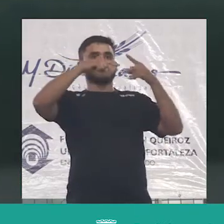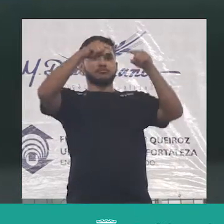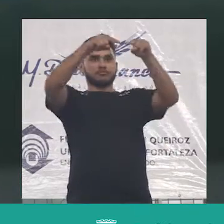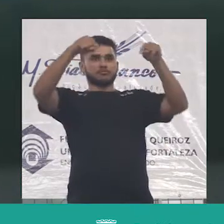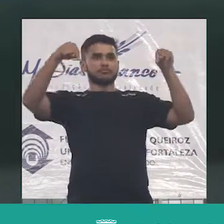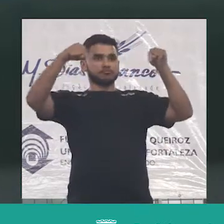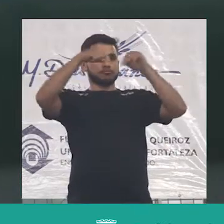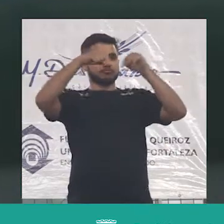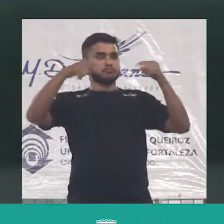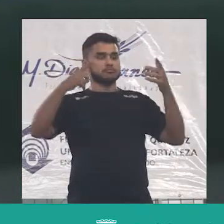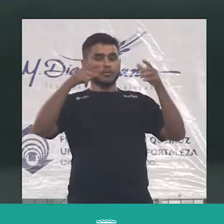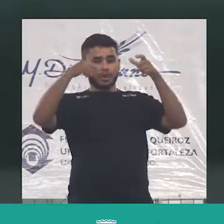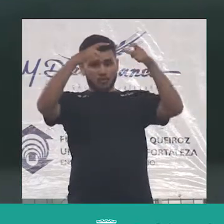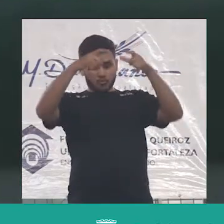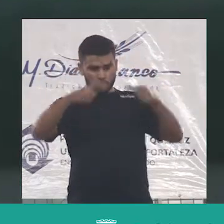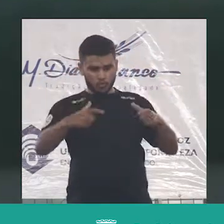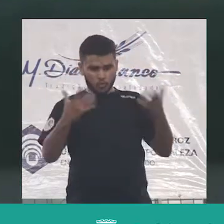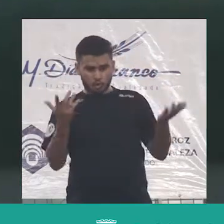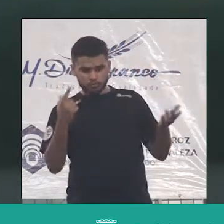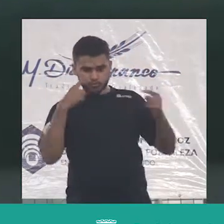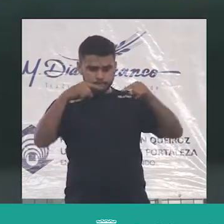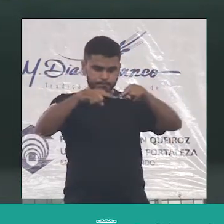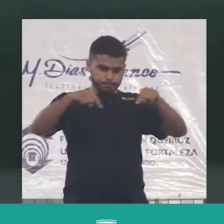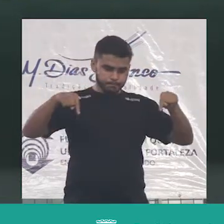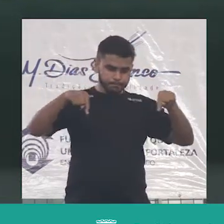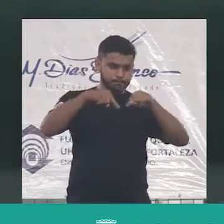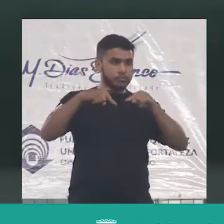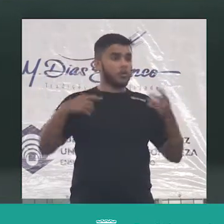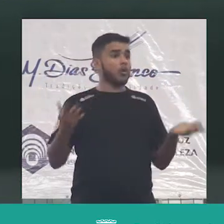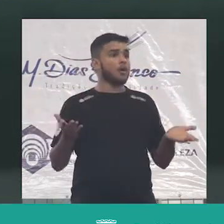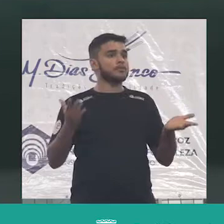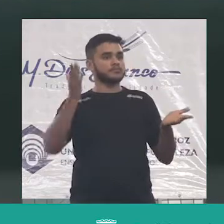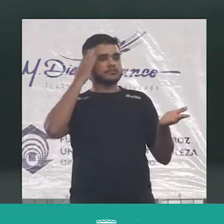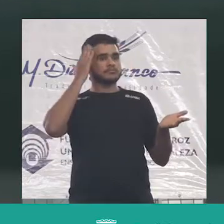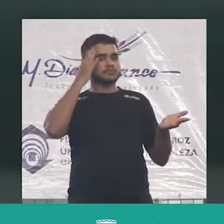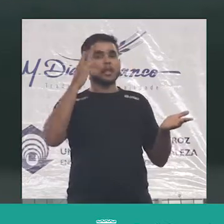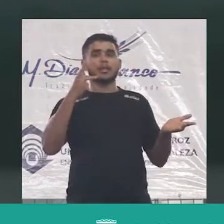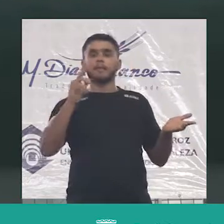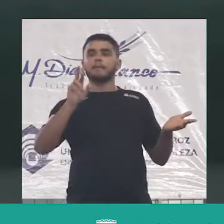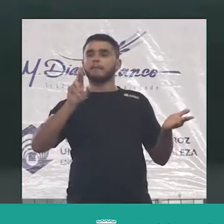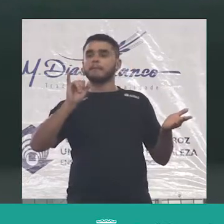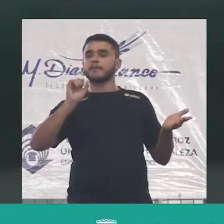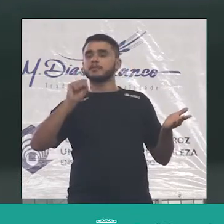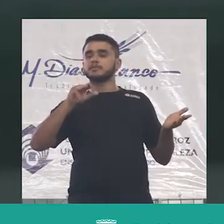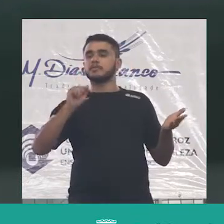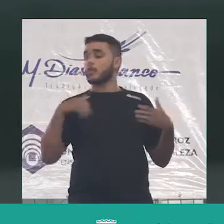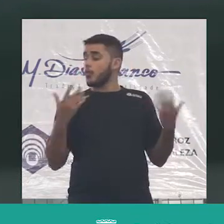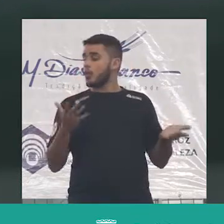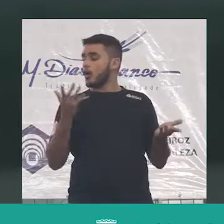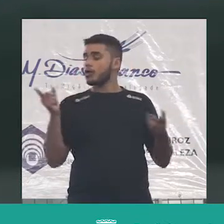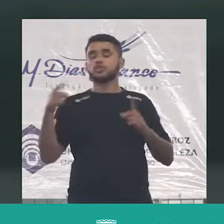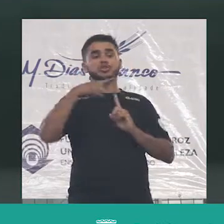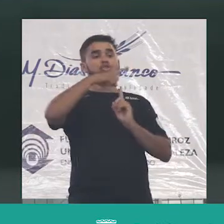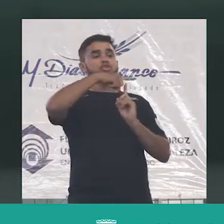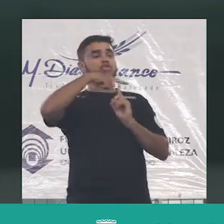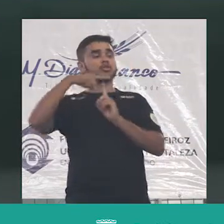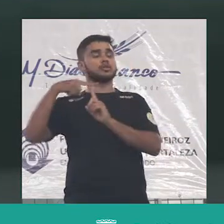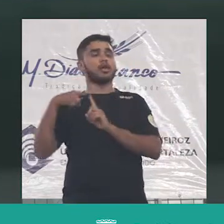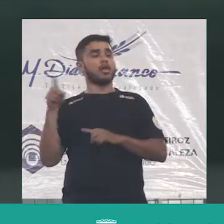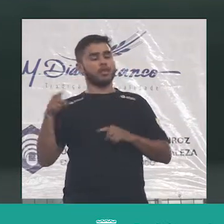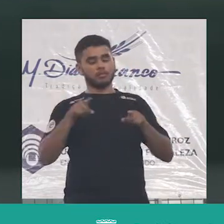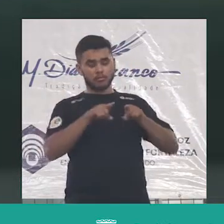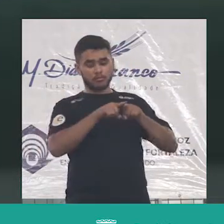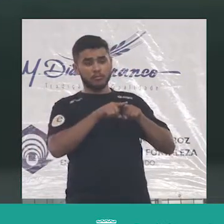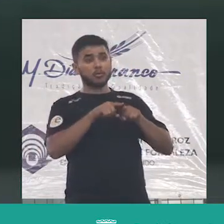isso que quando eu for dar nome ao prisma, basta indicar no nome qual é esse polígono que está nessa base